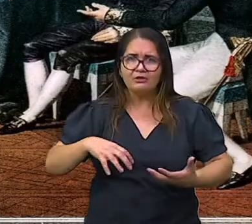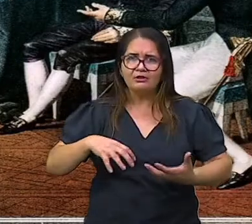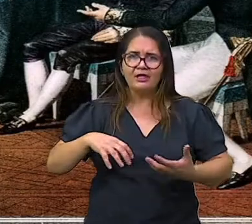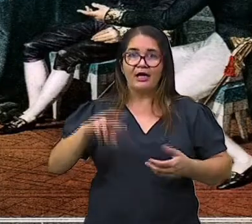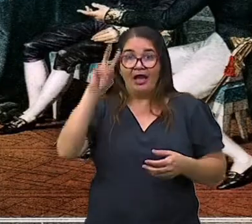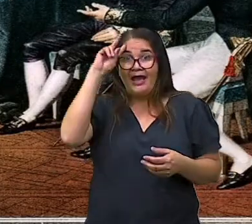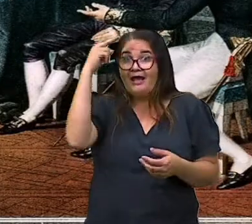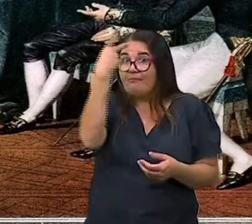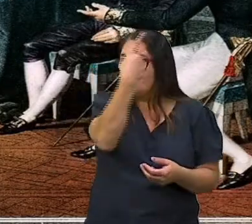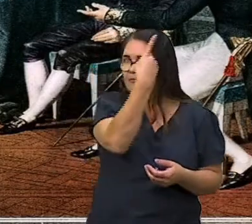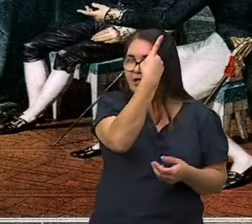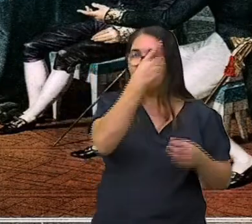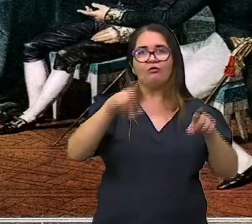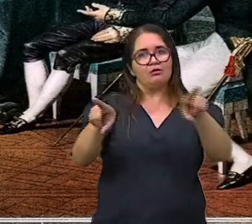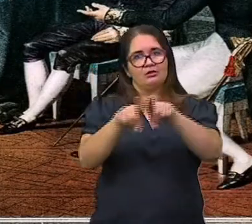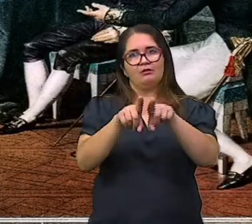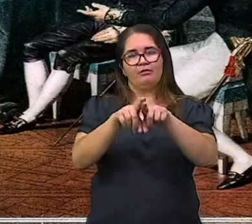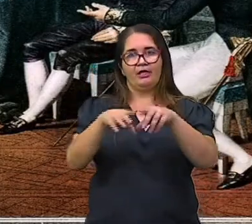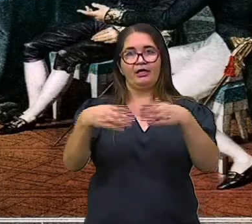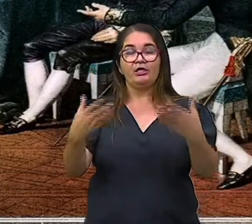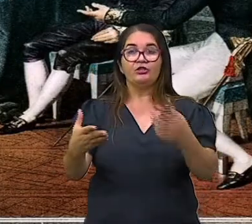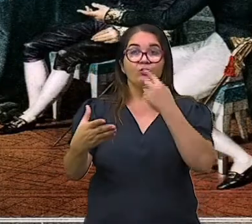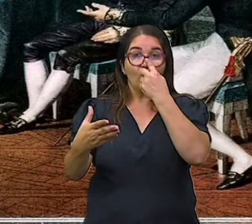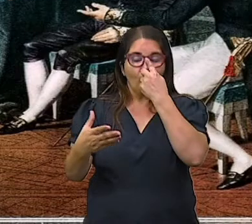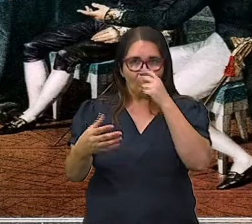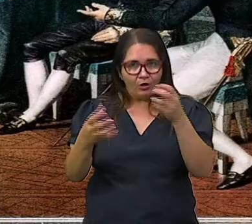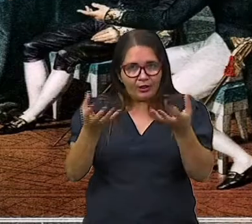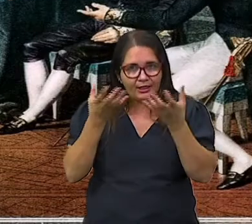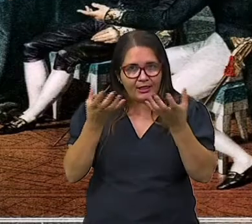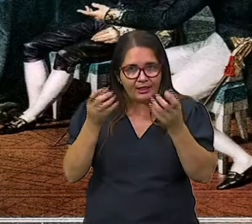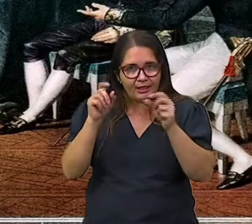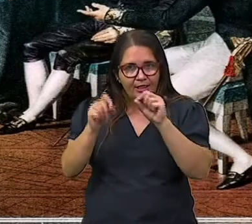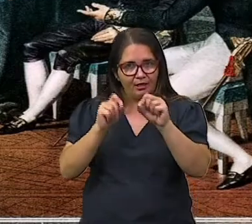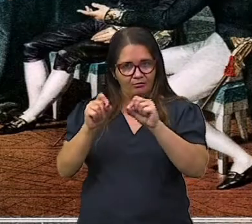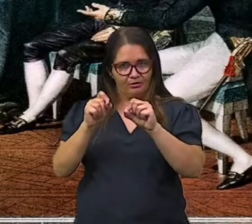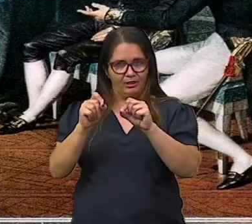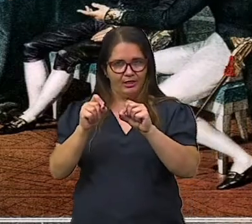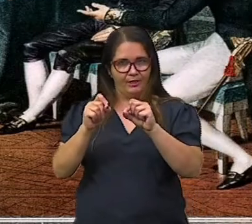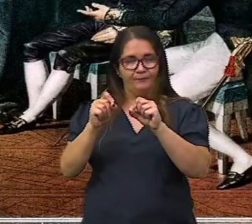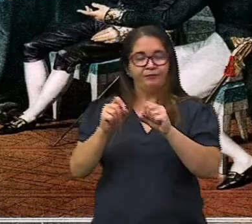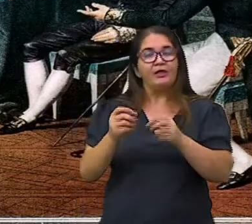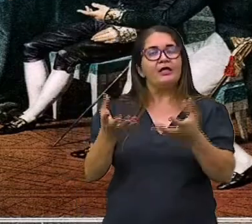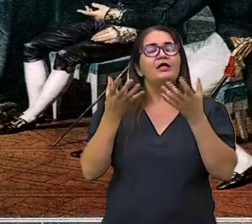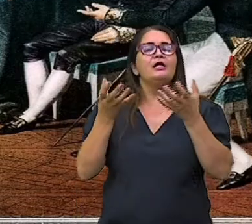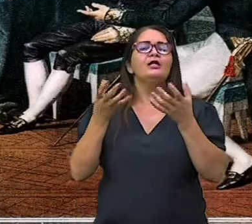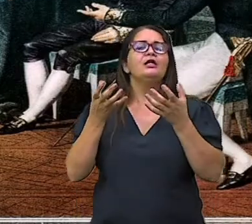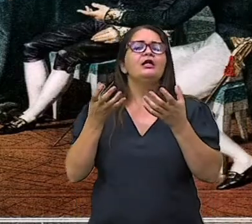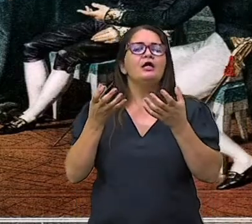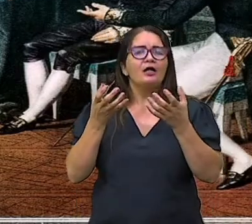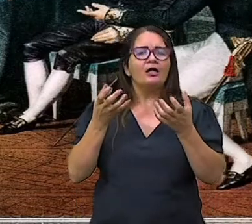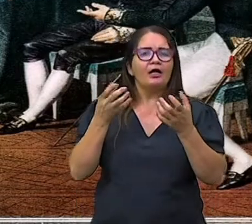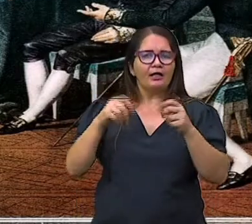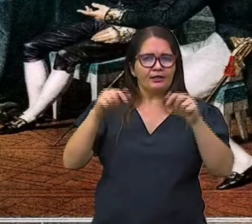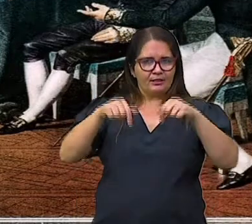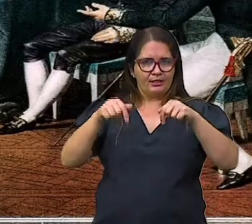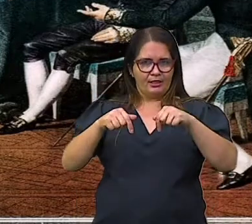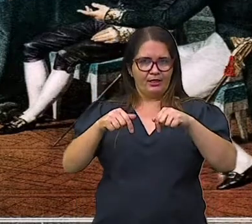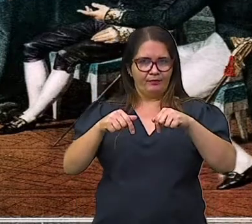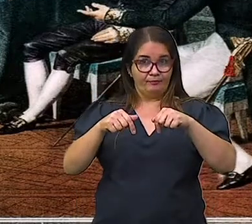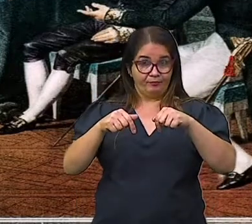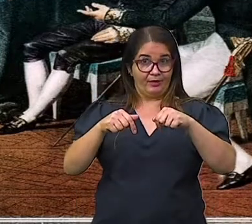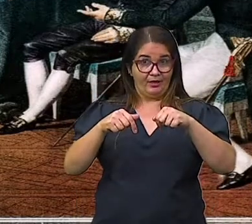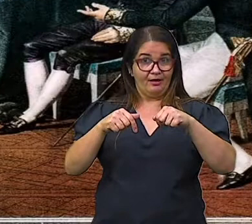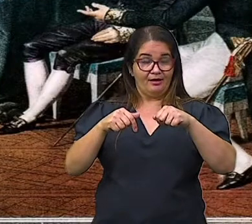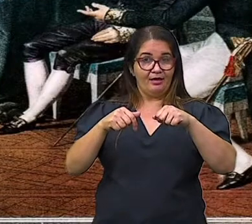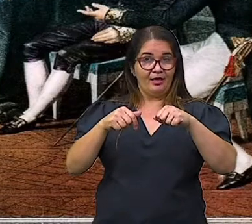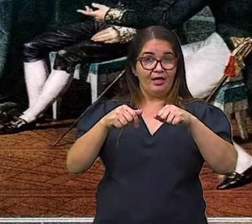e exigia a revogação das medidas que garantiam maior liberdade econômica ao Brasil.